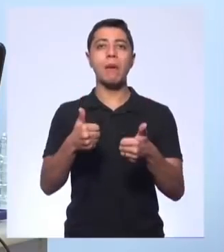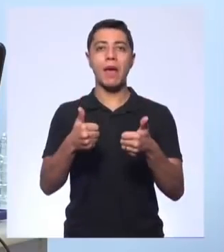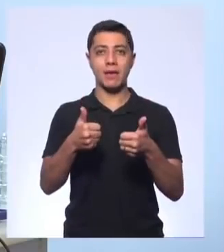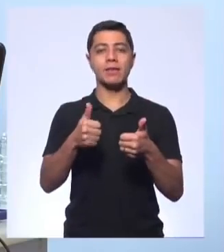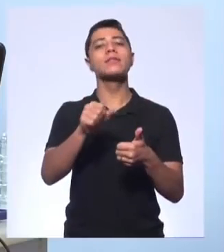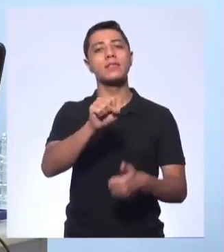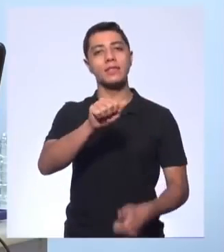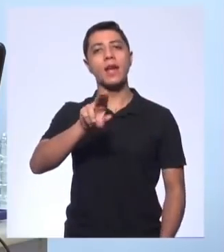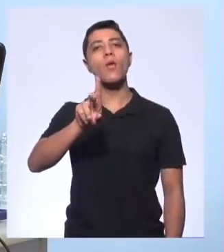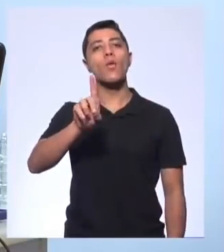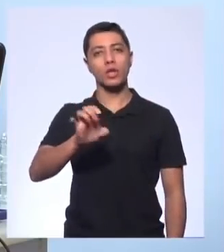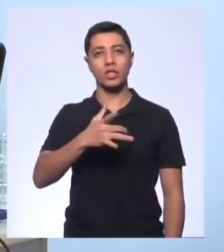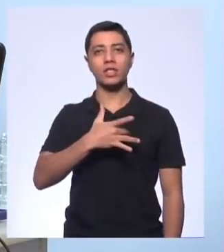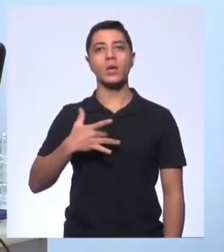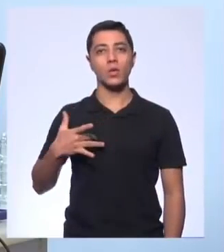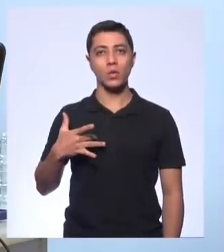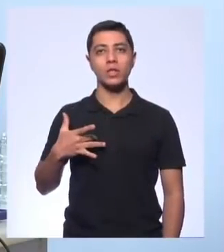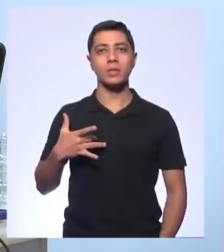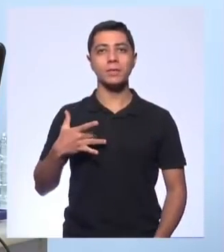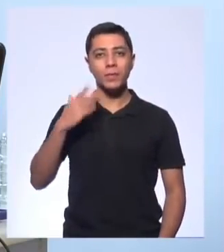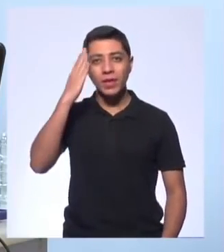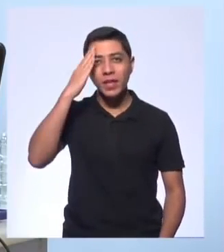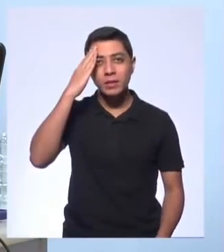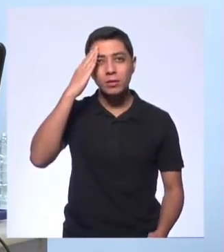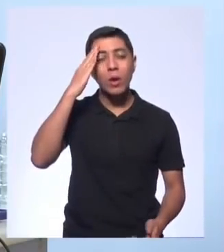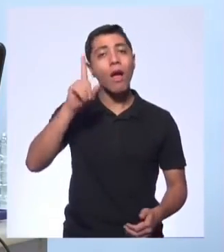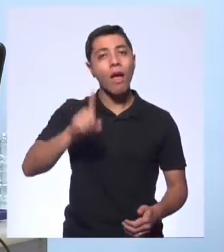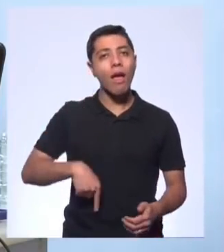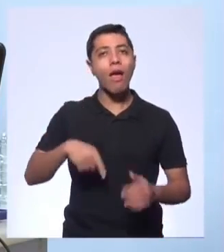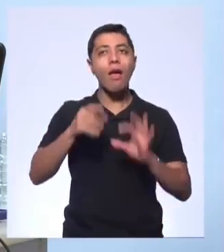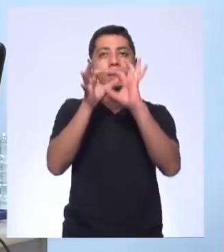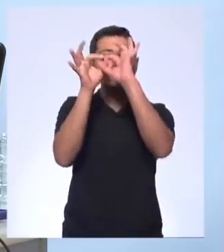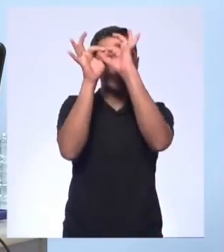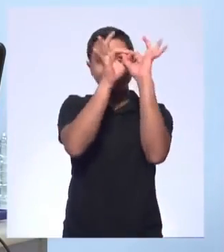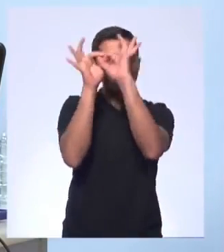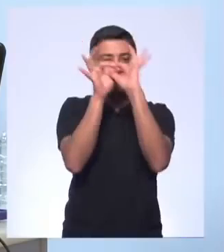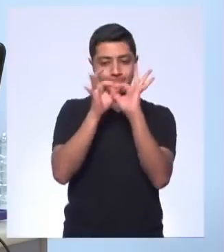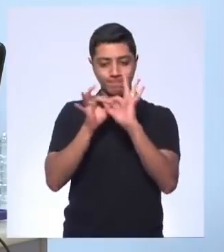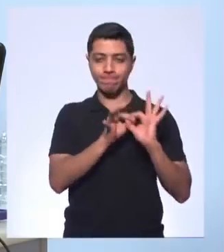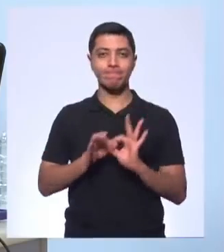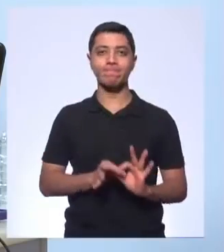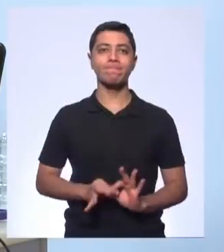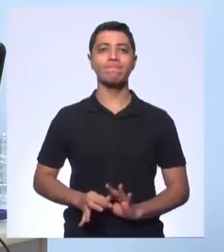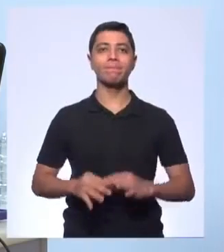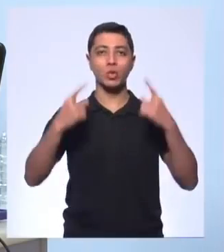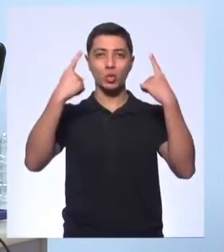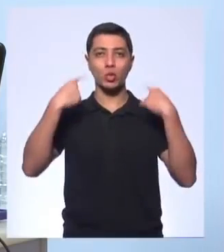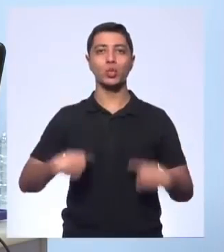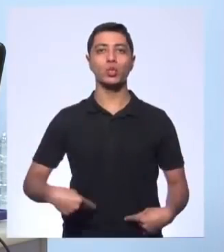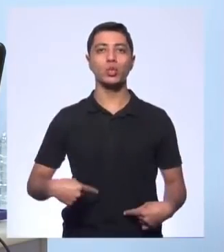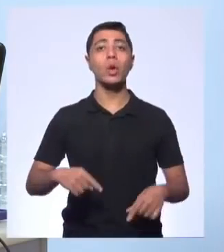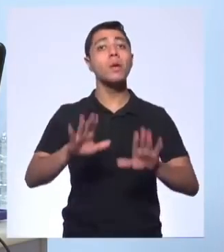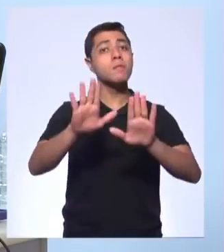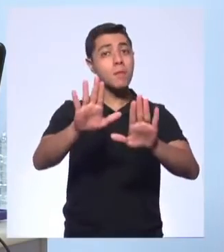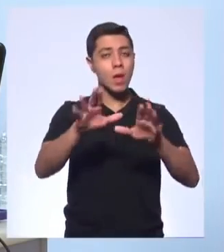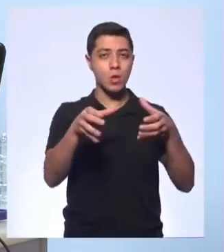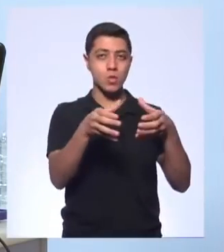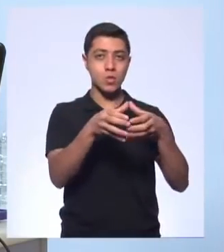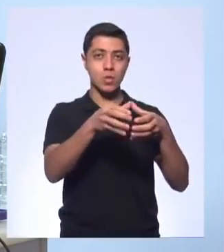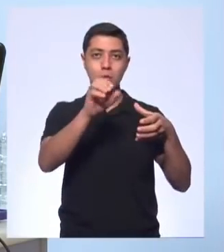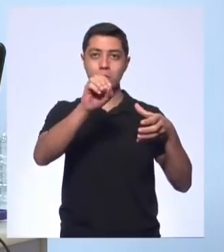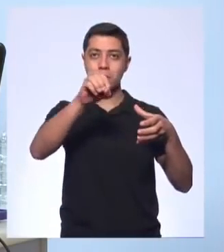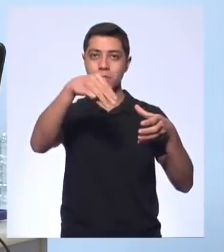falando num conjunto, né? O que a gente tem que tomar cuidado com essa definição da Organização Mundial de Saúde é